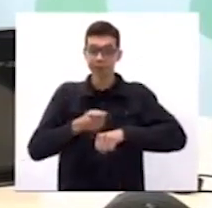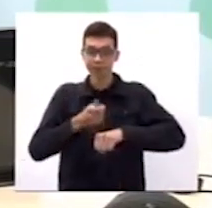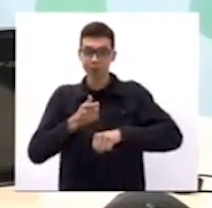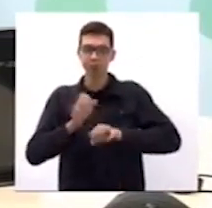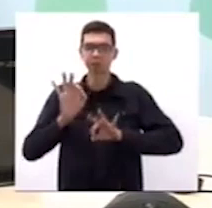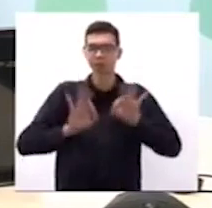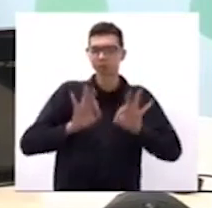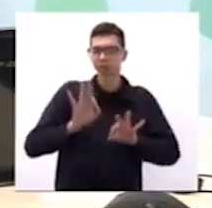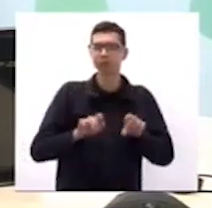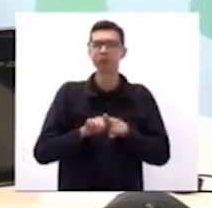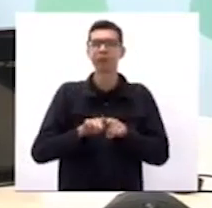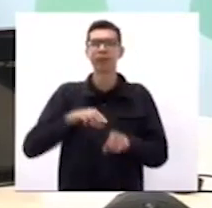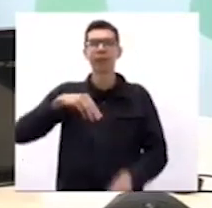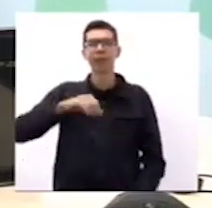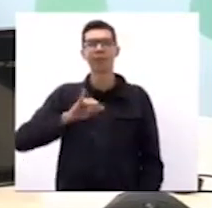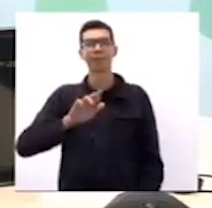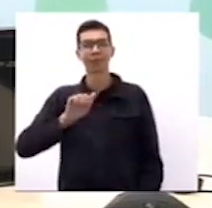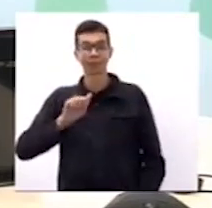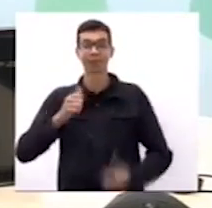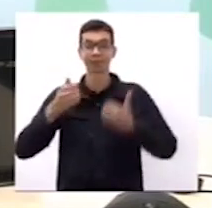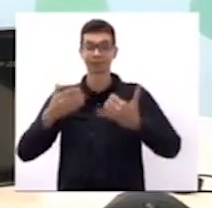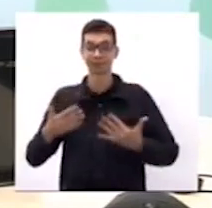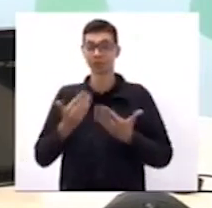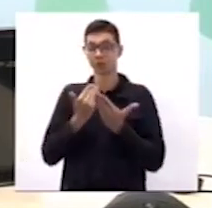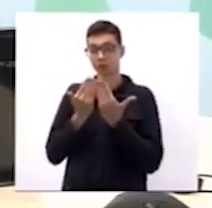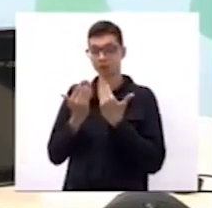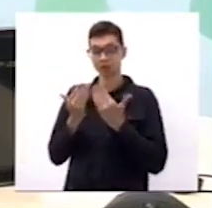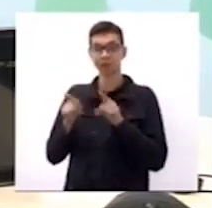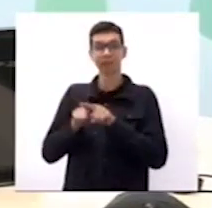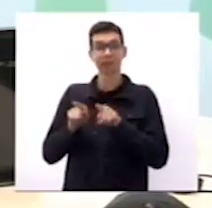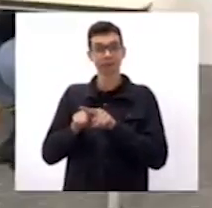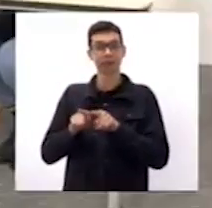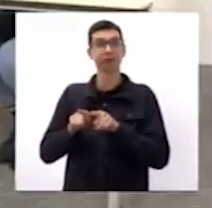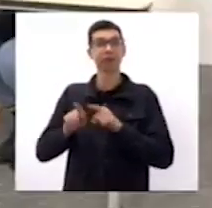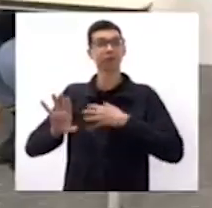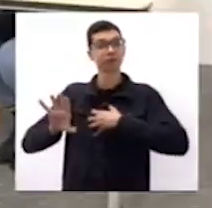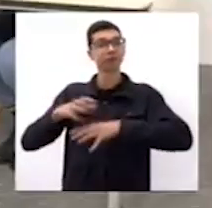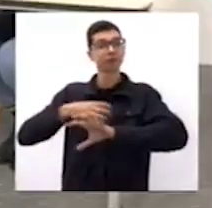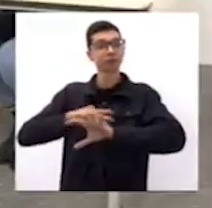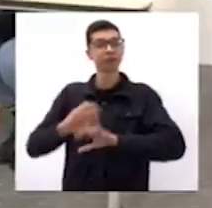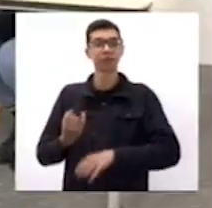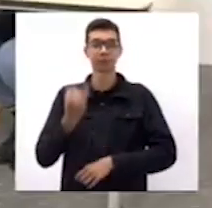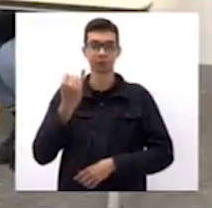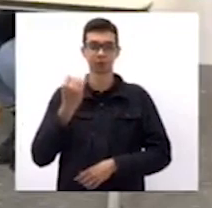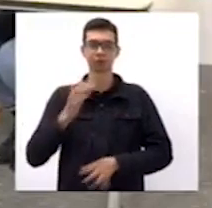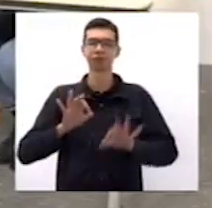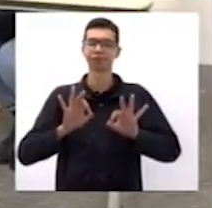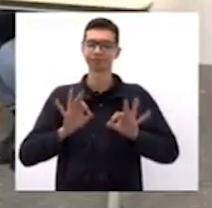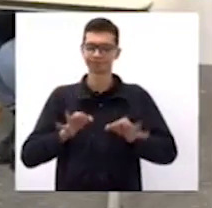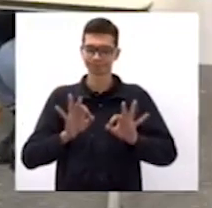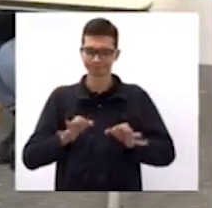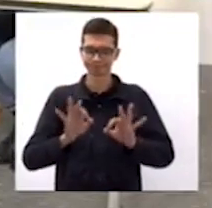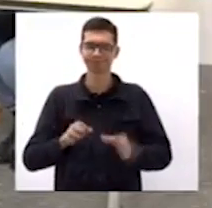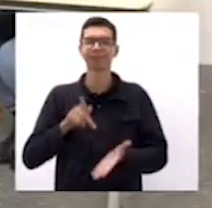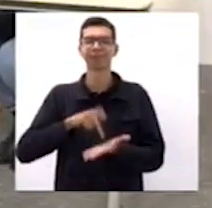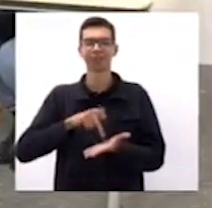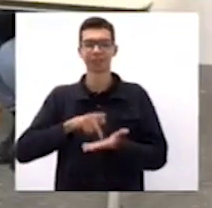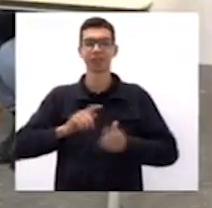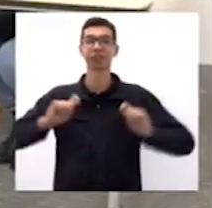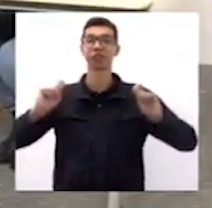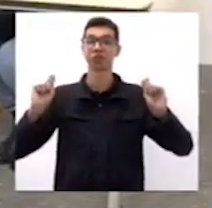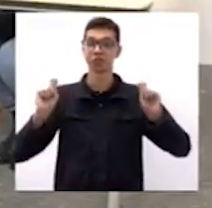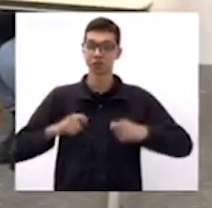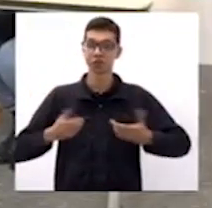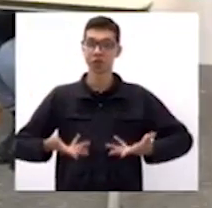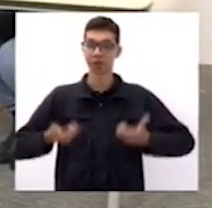aí a empatia e o diálogo. É bom a gente sempre retomar aí a competência que a gente está trabalhando, né? Só lembrando que é a competência